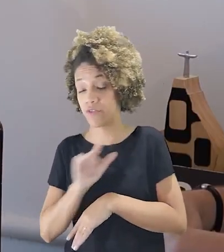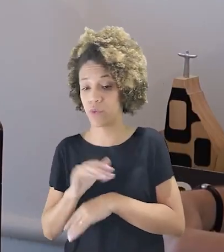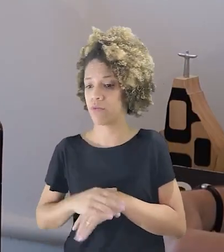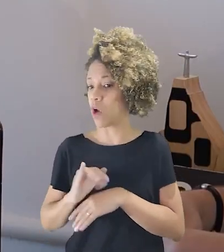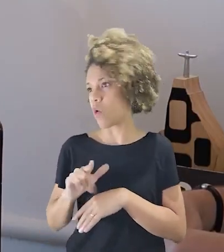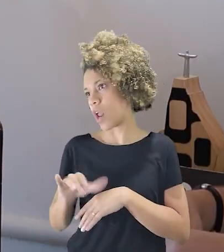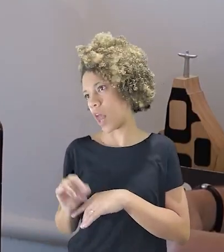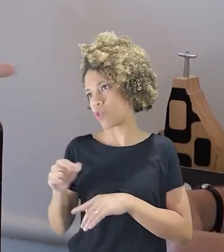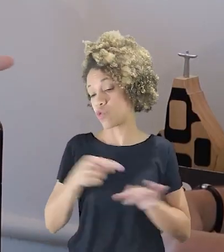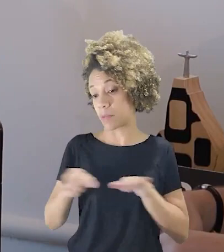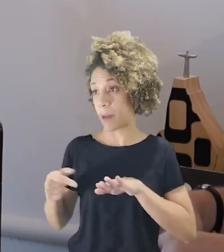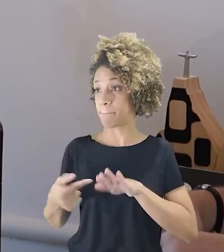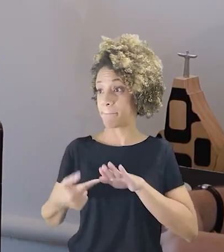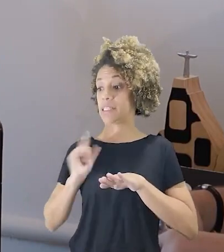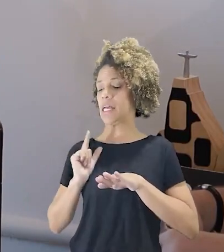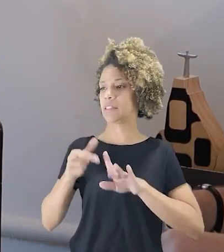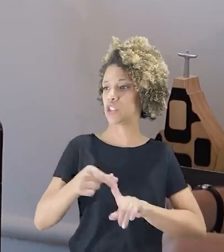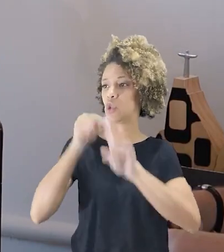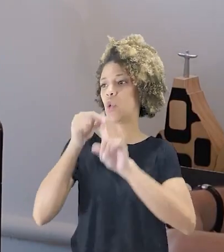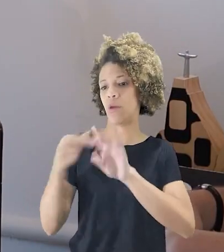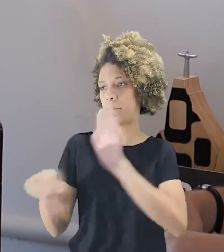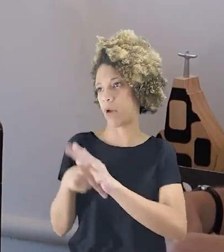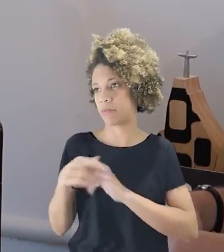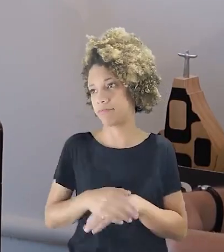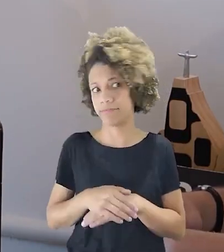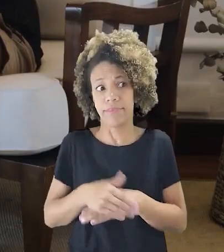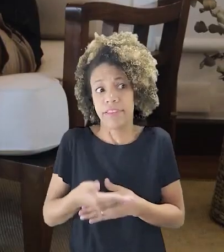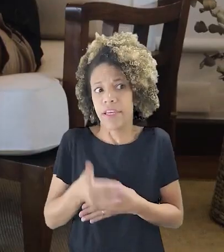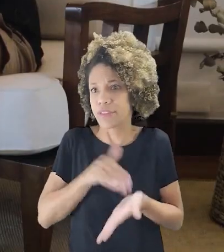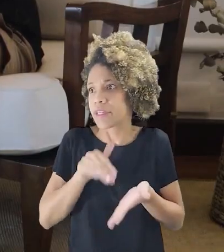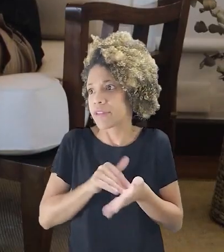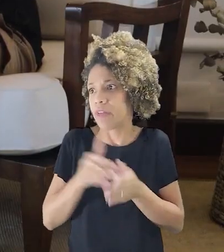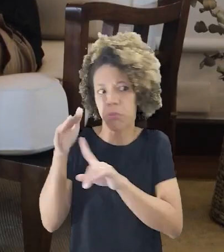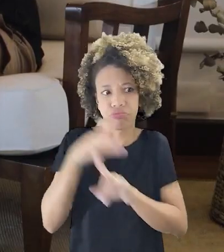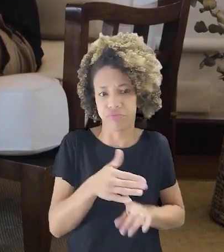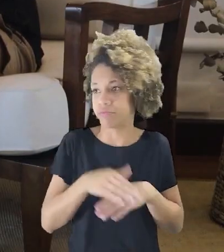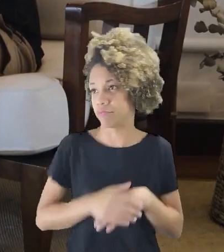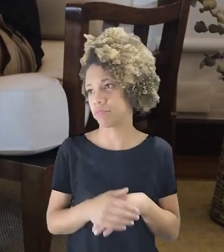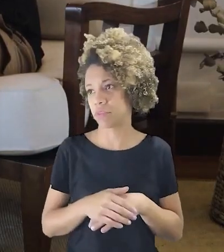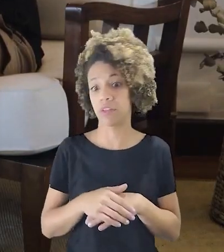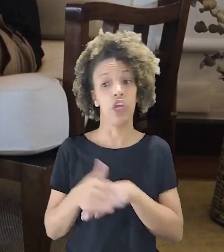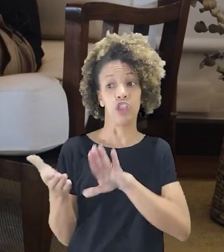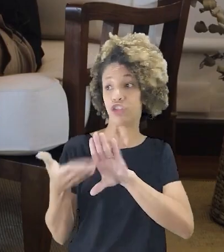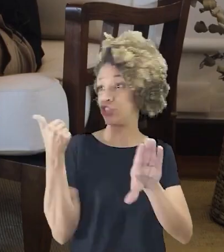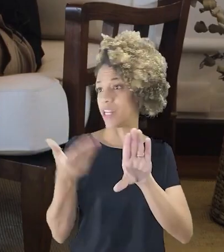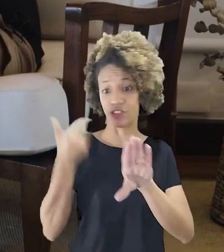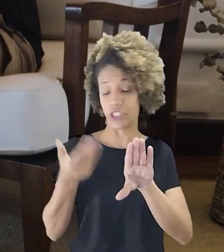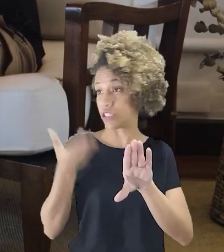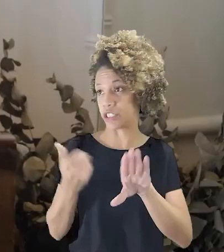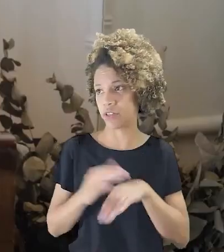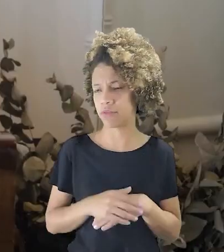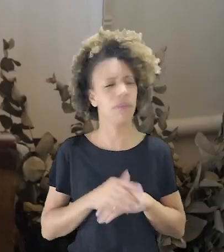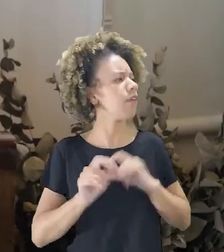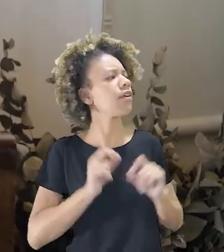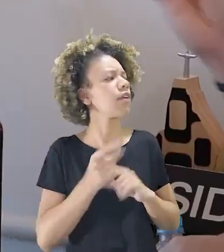o dele. Em uma semana, o secretário do Cláudio caiu. Exonerado? Foi exonerado. Tira ele daí, a gente não quer ele. Quem